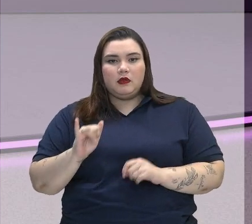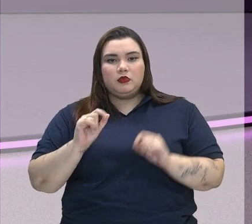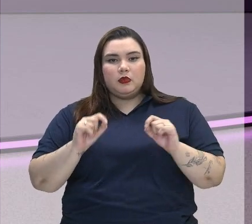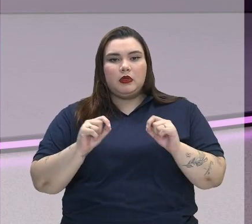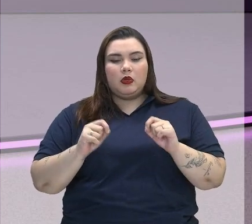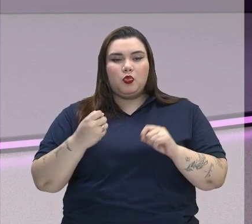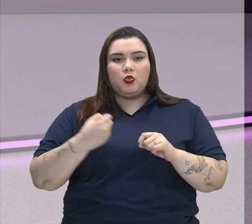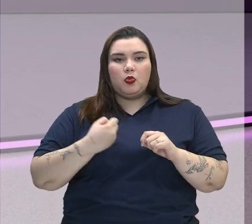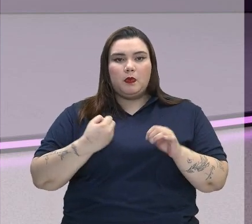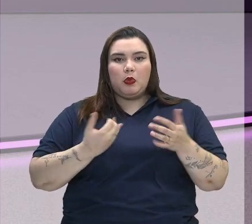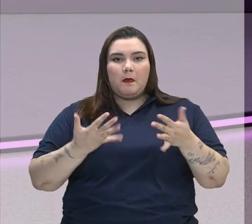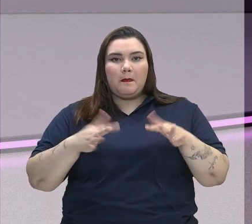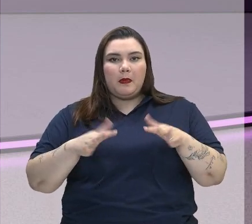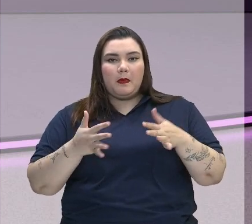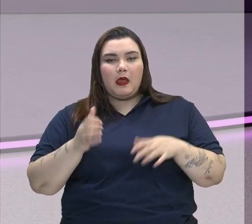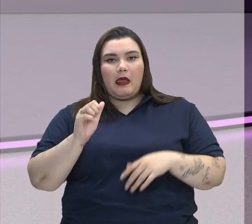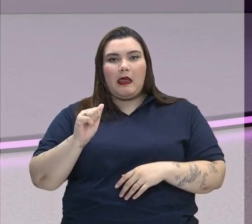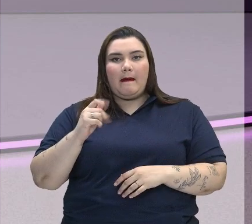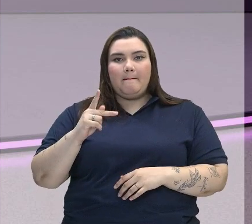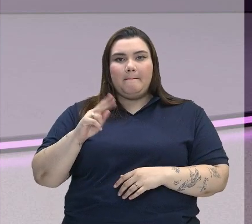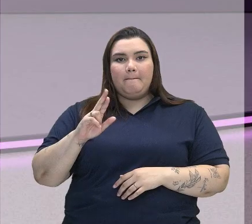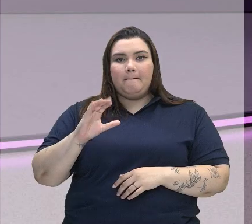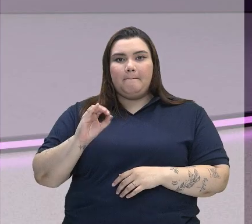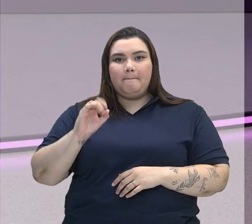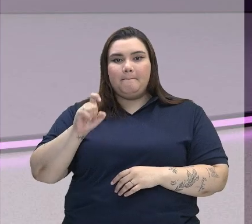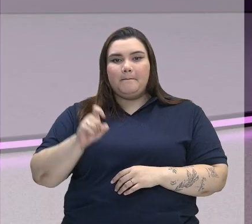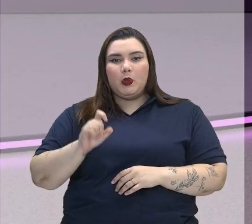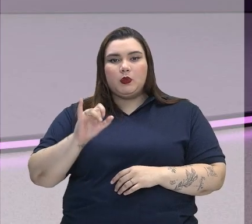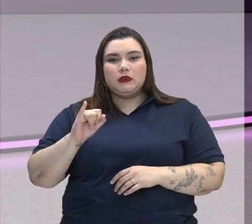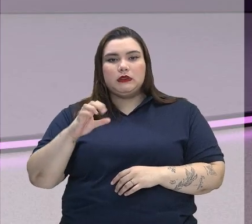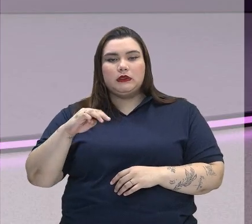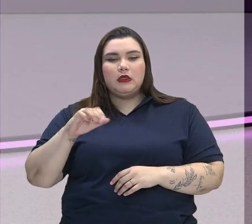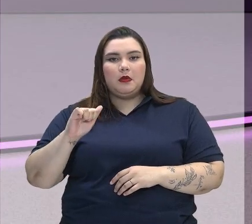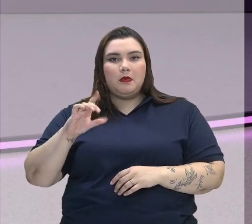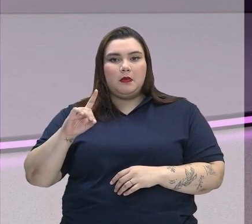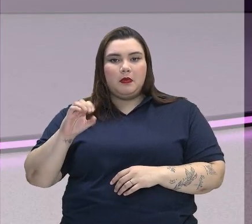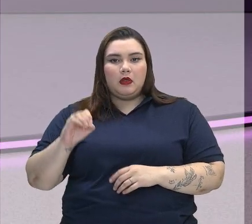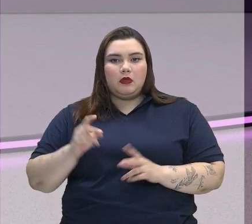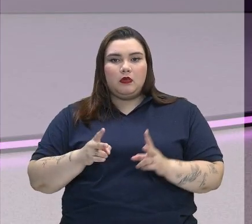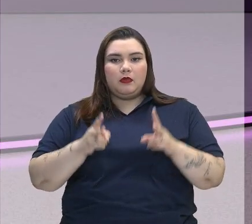aproximação, certo? Então, o que você faz? Você observa ali quais são os inteiros.